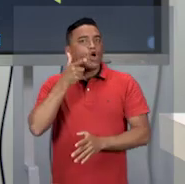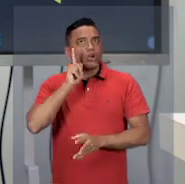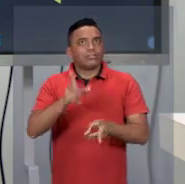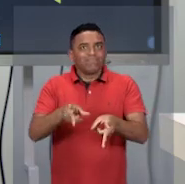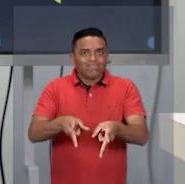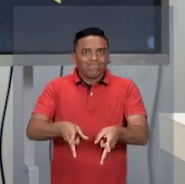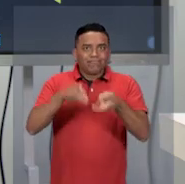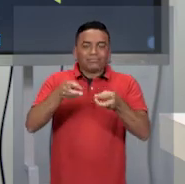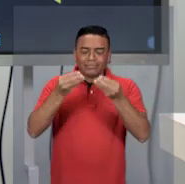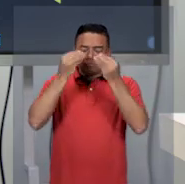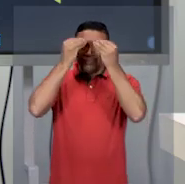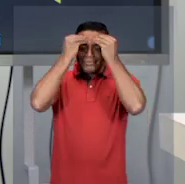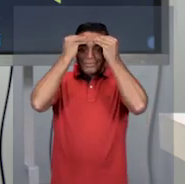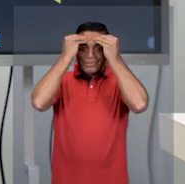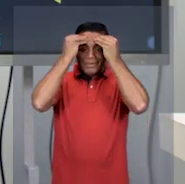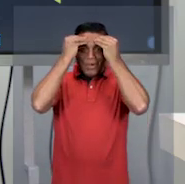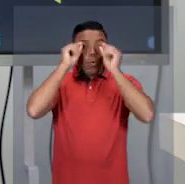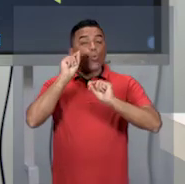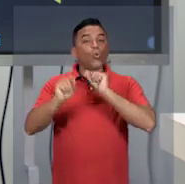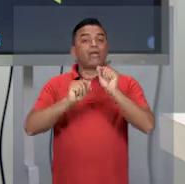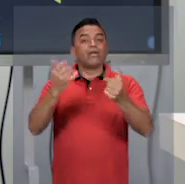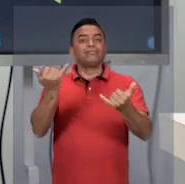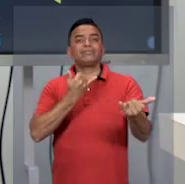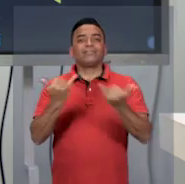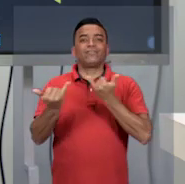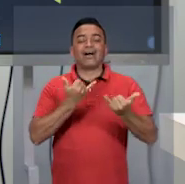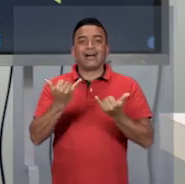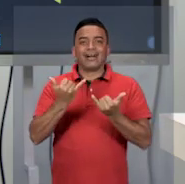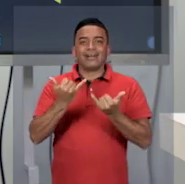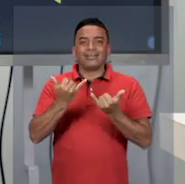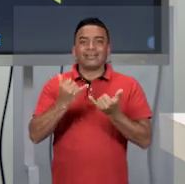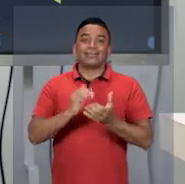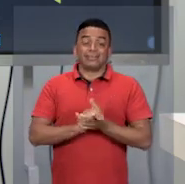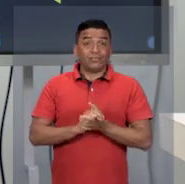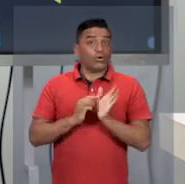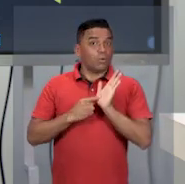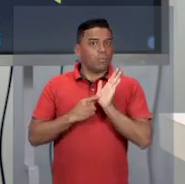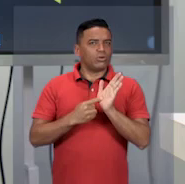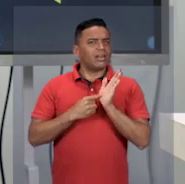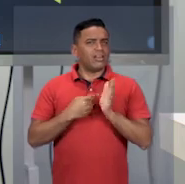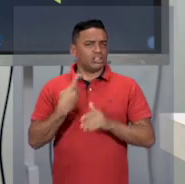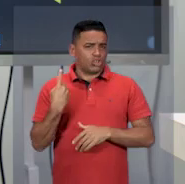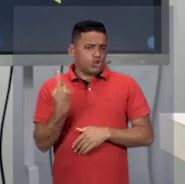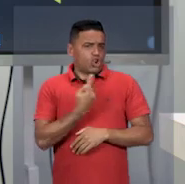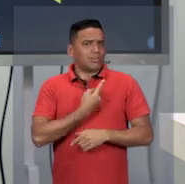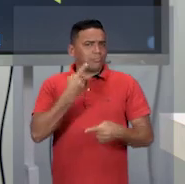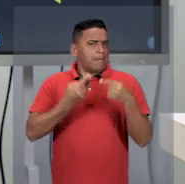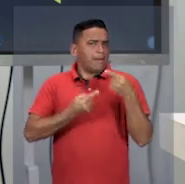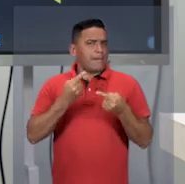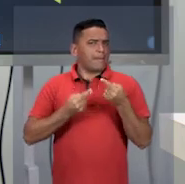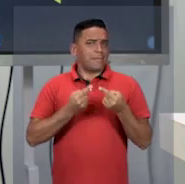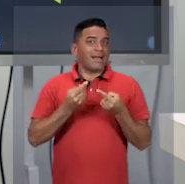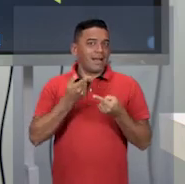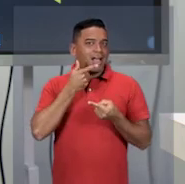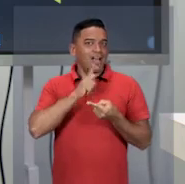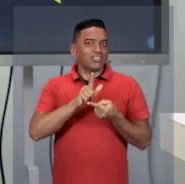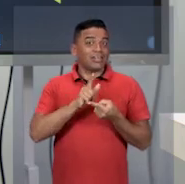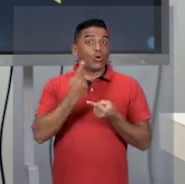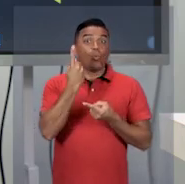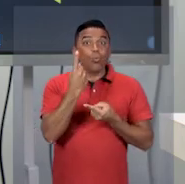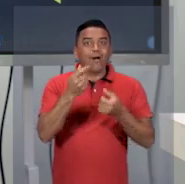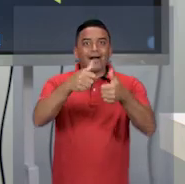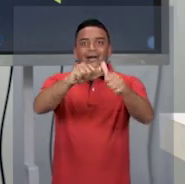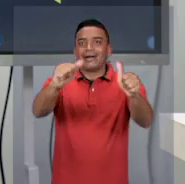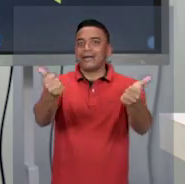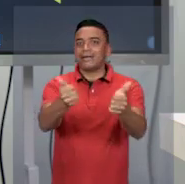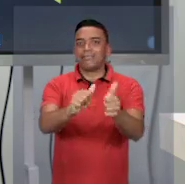consiga entender sobre... Aqui eu trouxe para a gente discutir sobre uma imagem